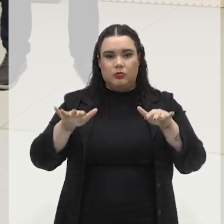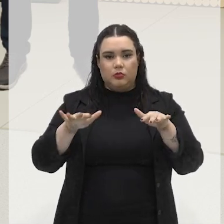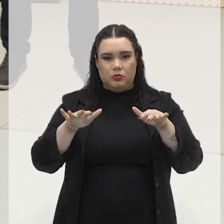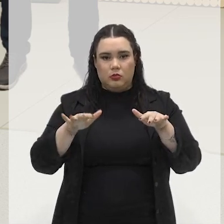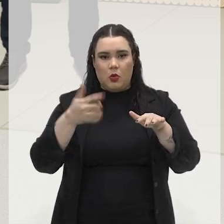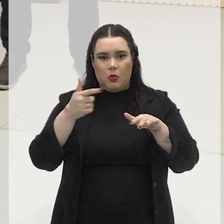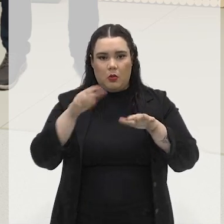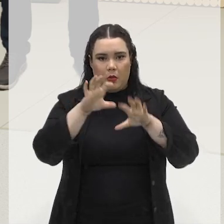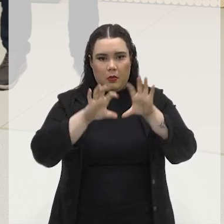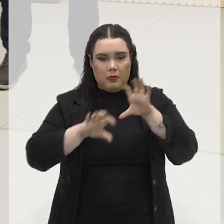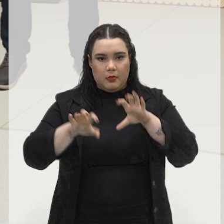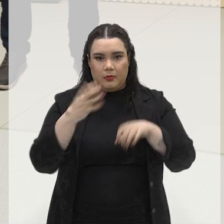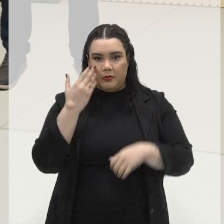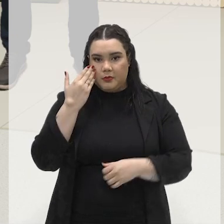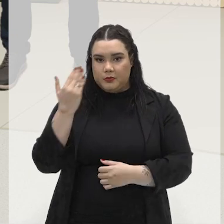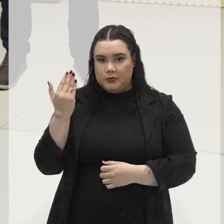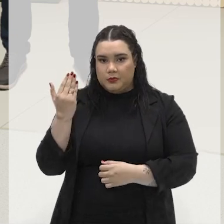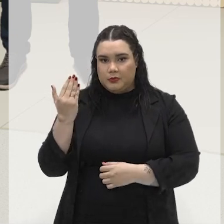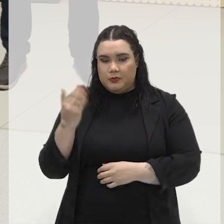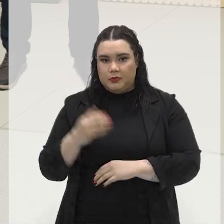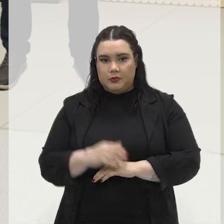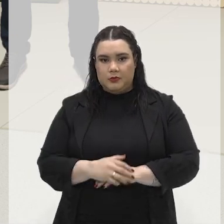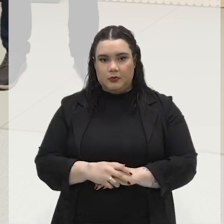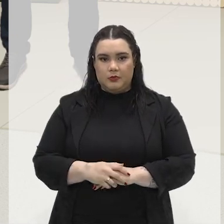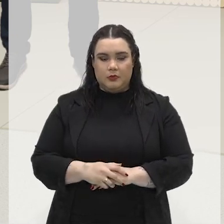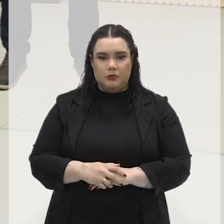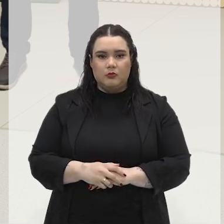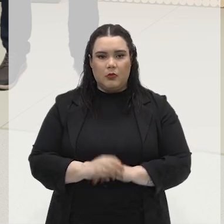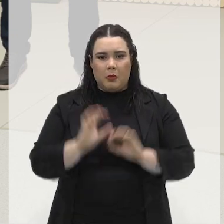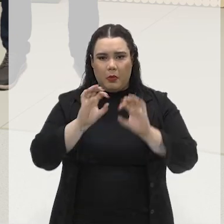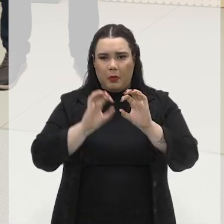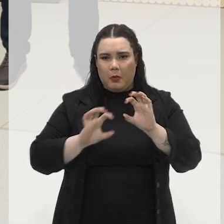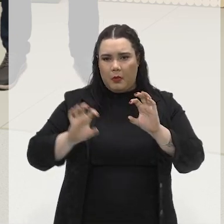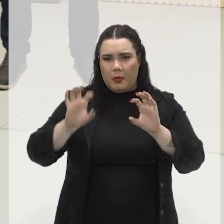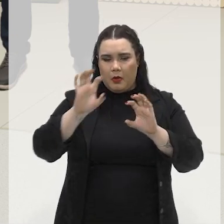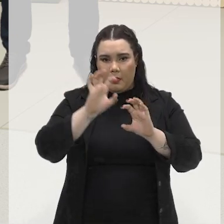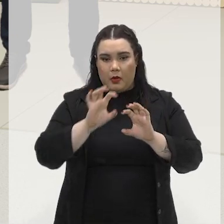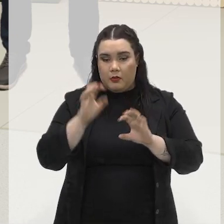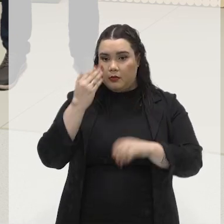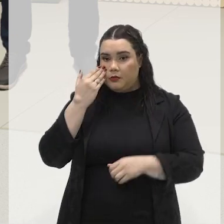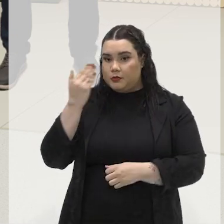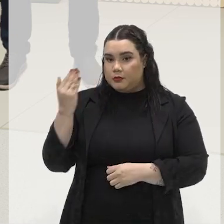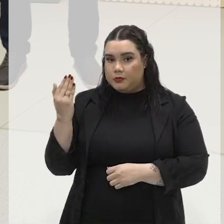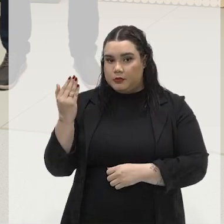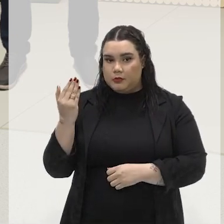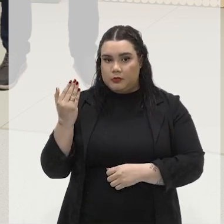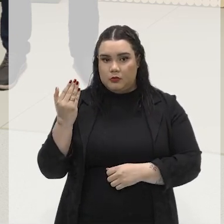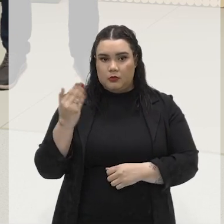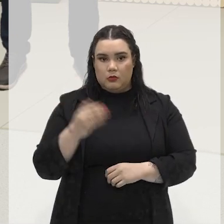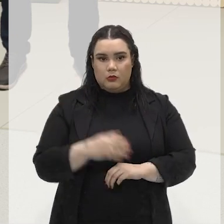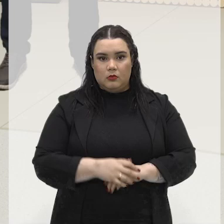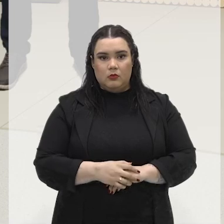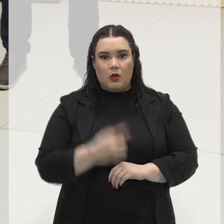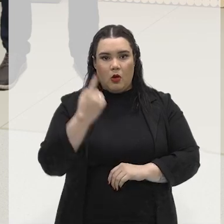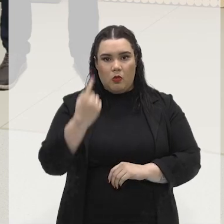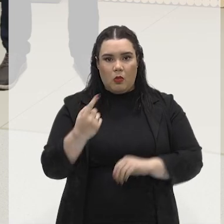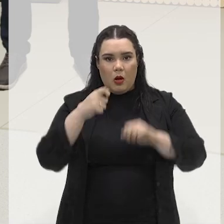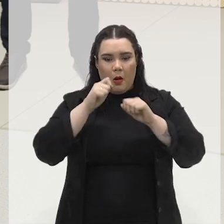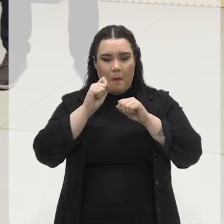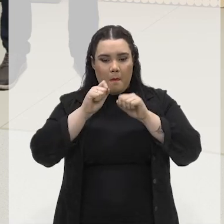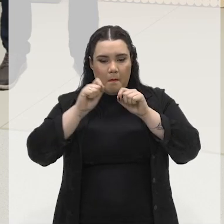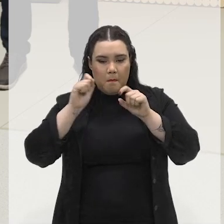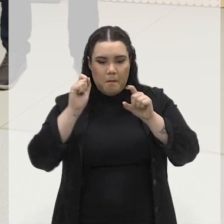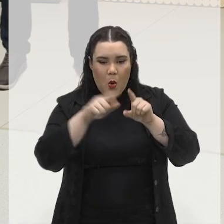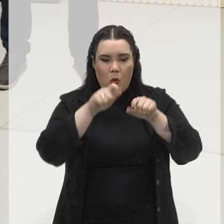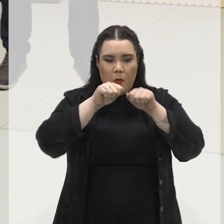vários outros aqui para tu ver, ó. Olha aí o que vai acontecer, tem vários outros. Se eu atingir um, puf, puf, puf, puf, aí ele